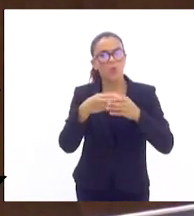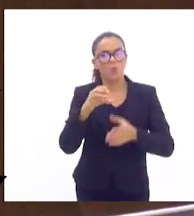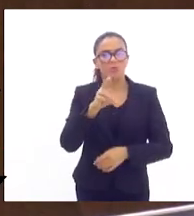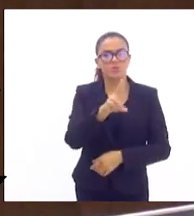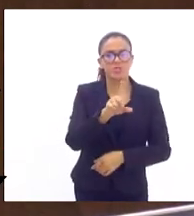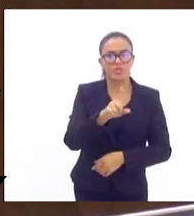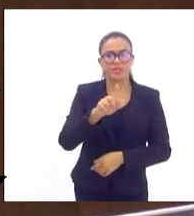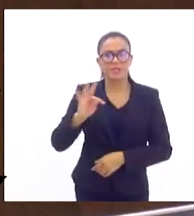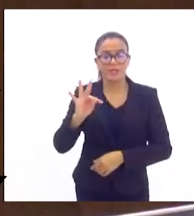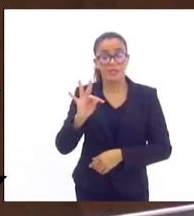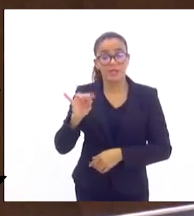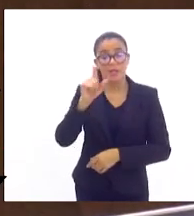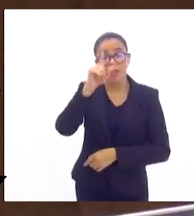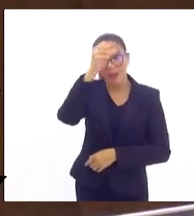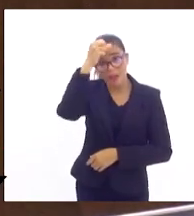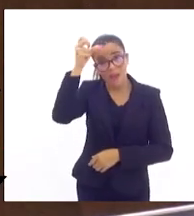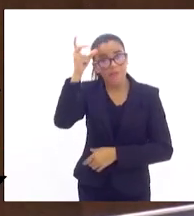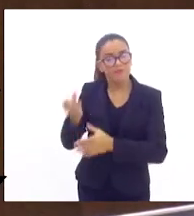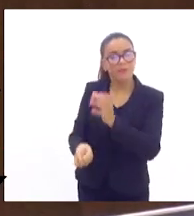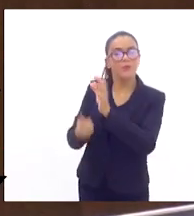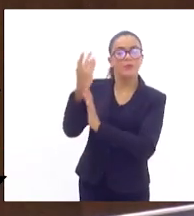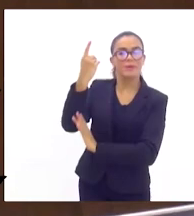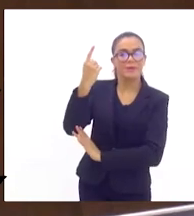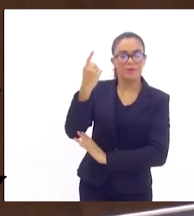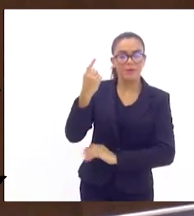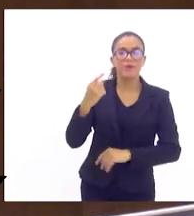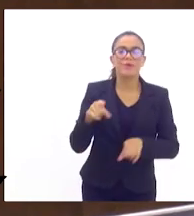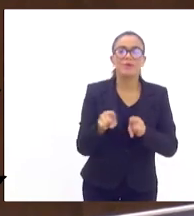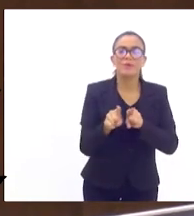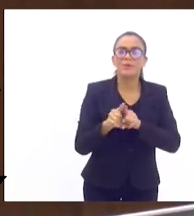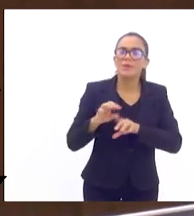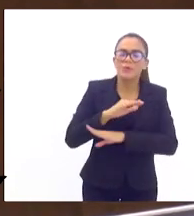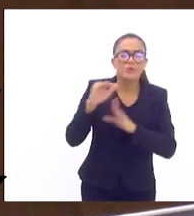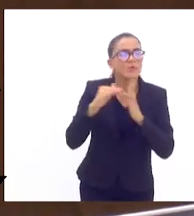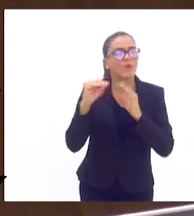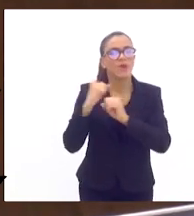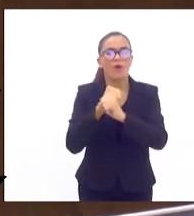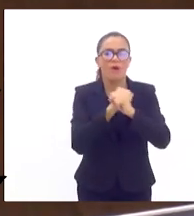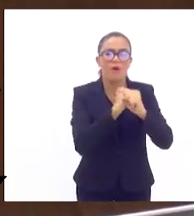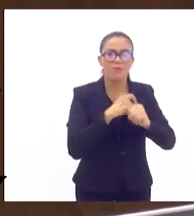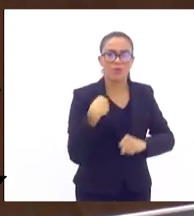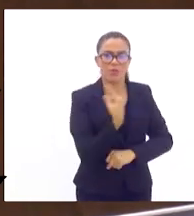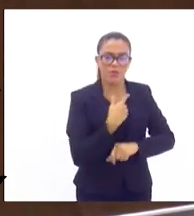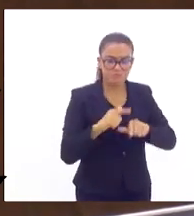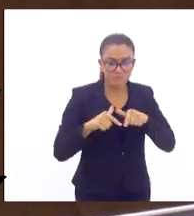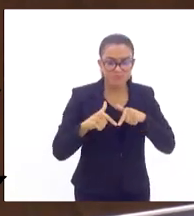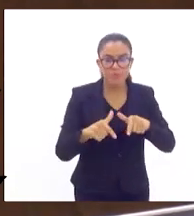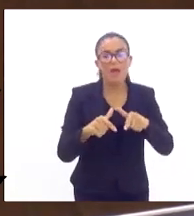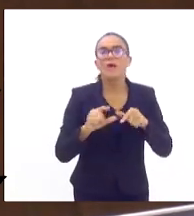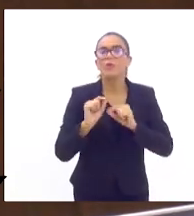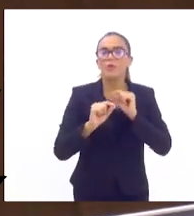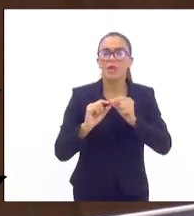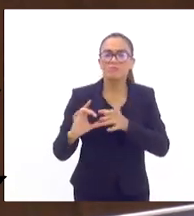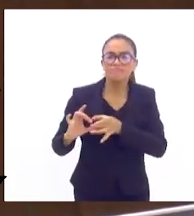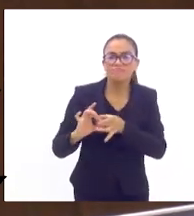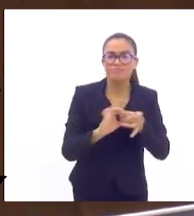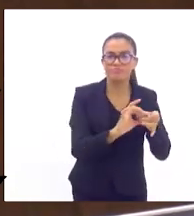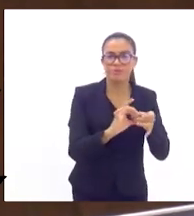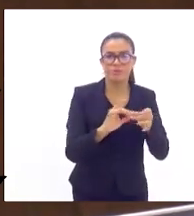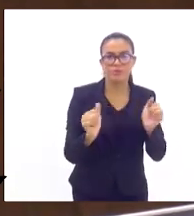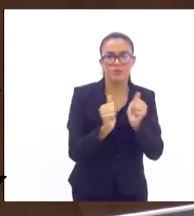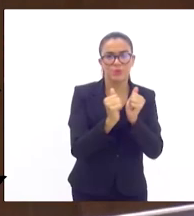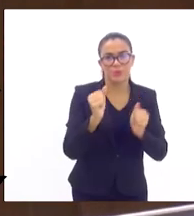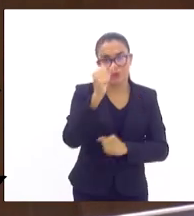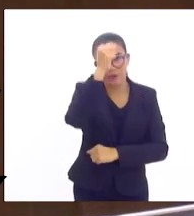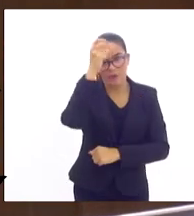criado pela Prefeitura, e todas as obras que nós estamos fazendo estão sendo feitas em alinhamento com a Prefeitura. A gente